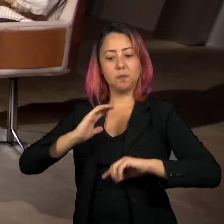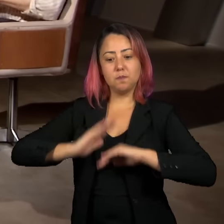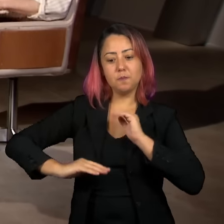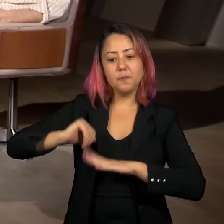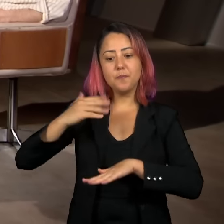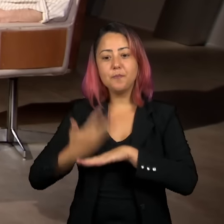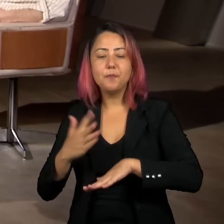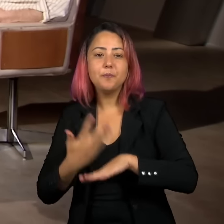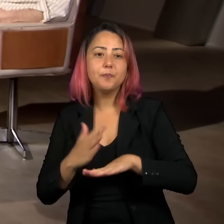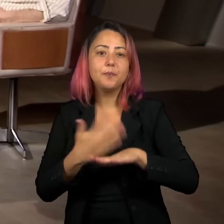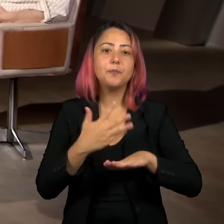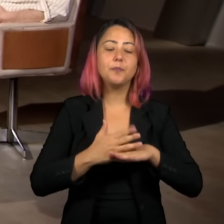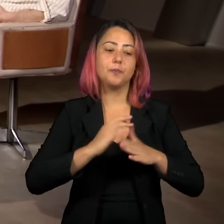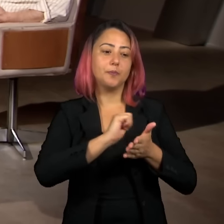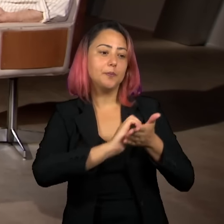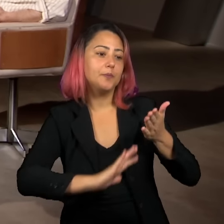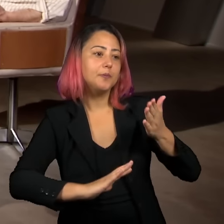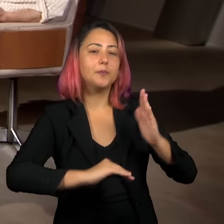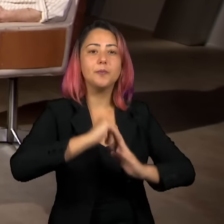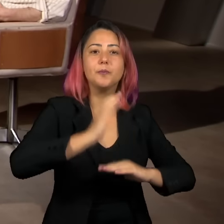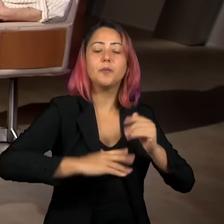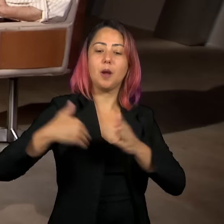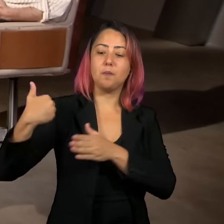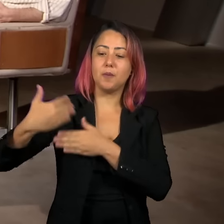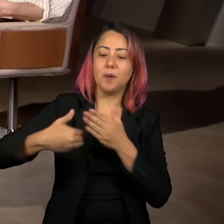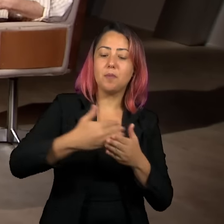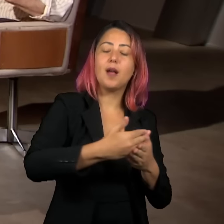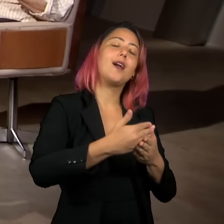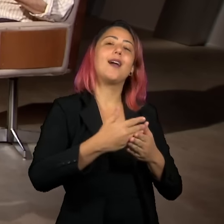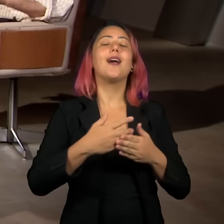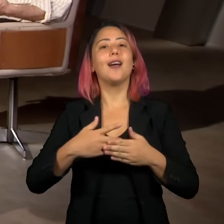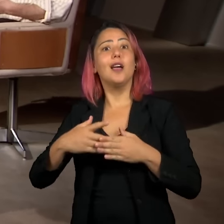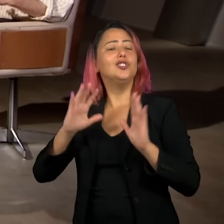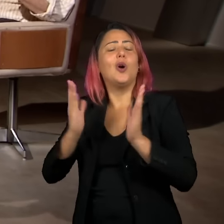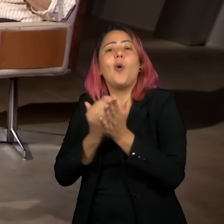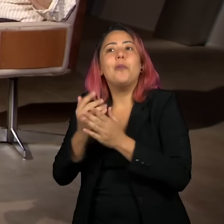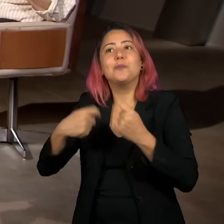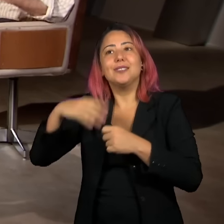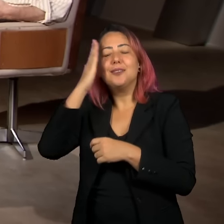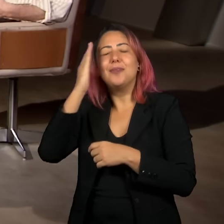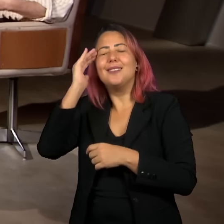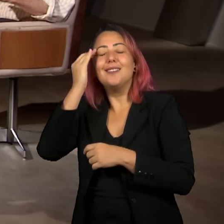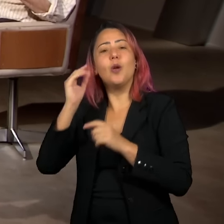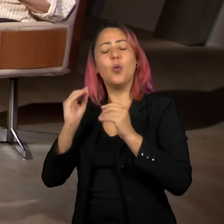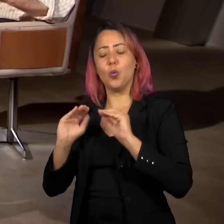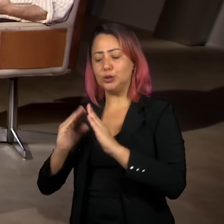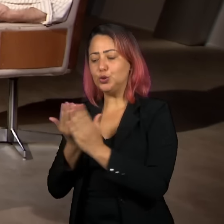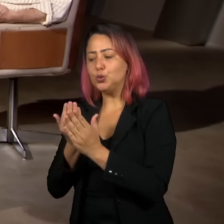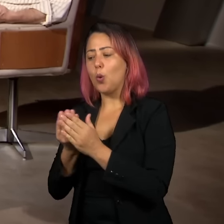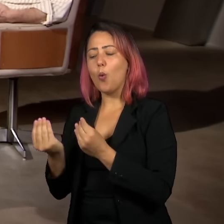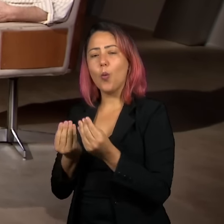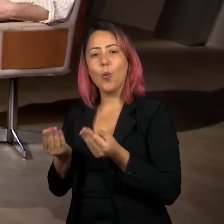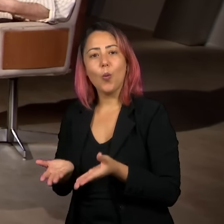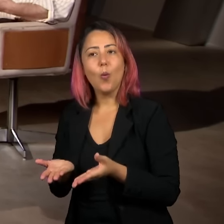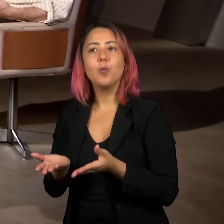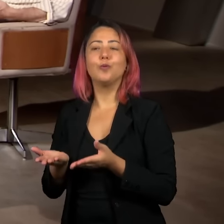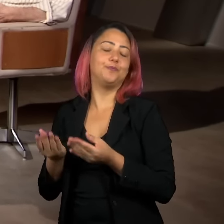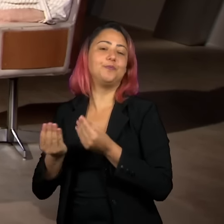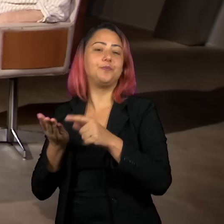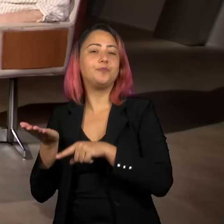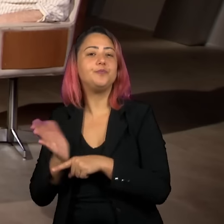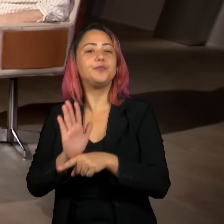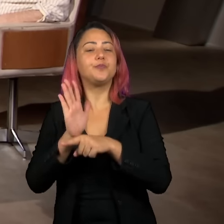etc para ele realmente entender o que que é escola como é que né que aquilo funciona como é que a gente ajuda aluno e